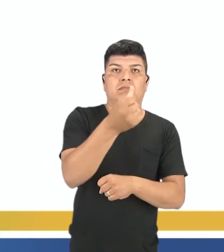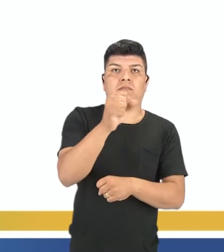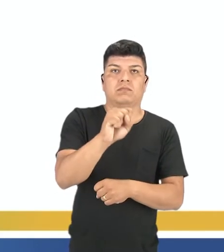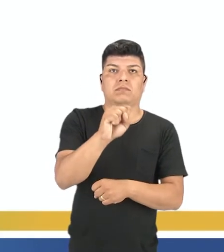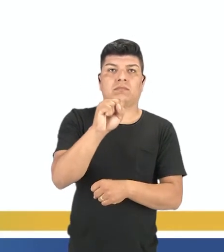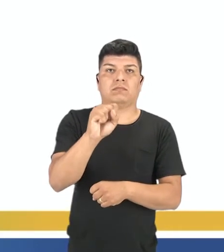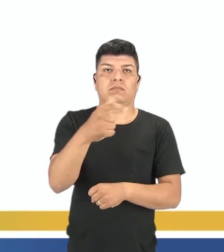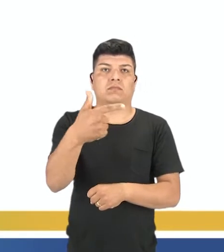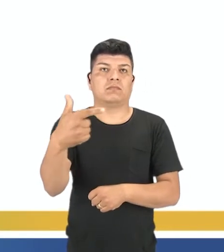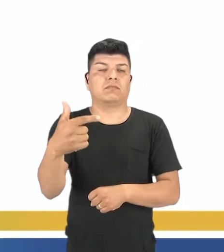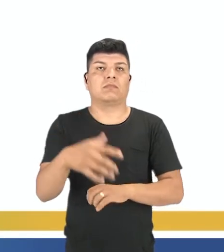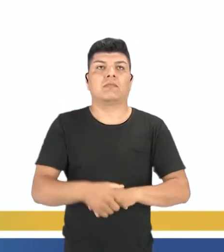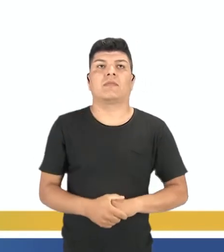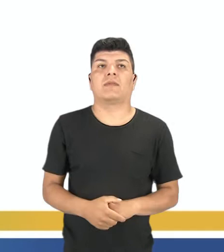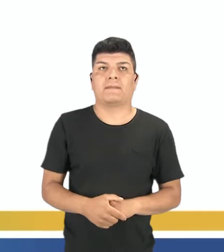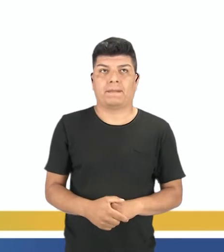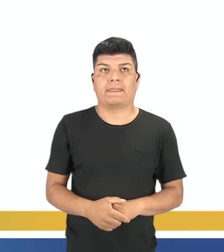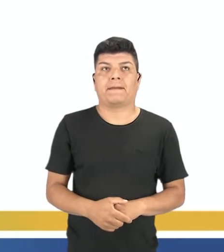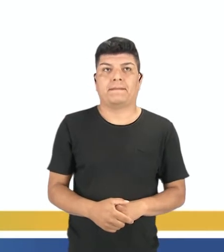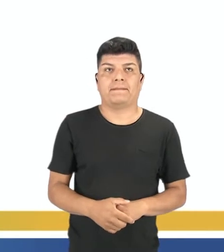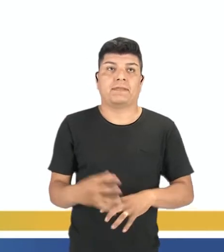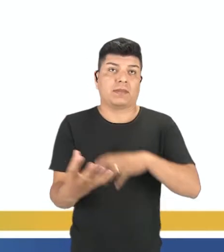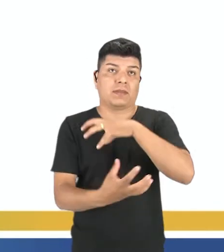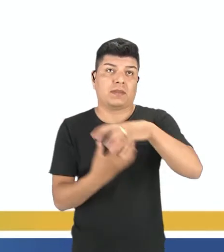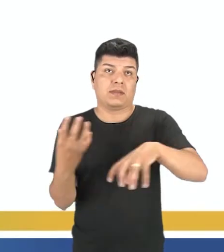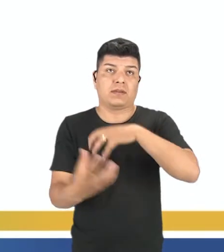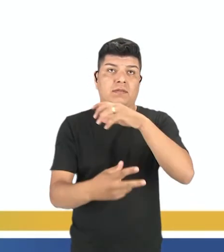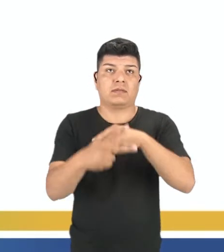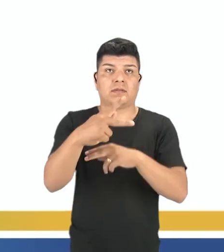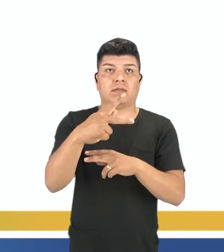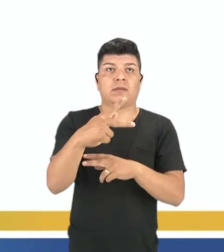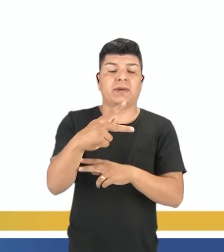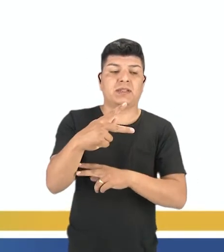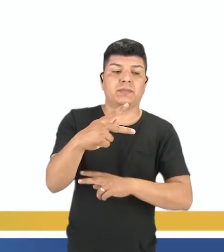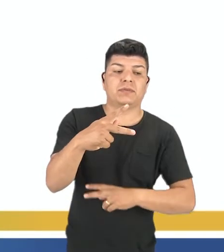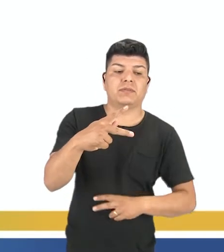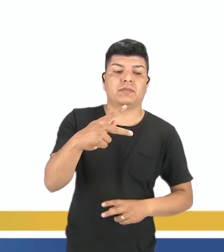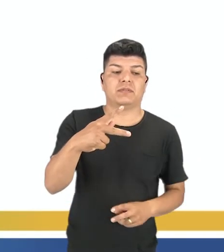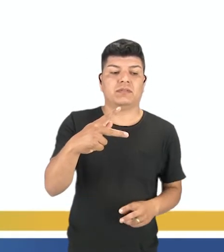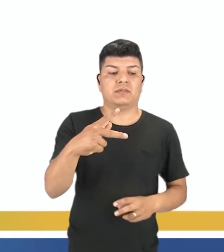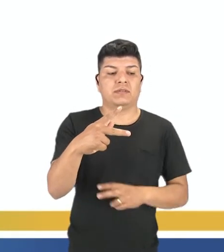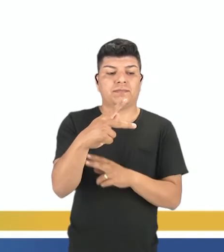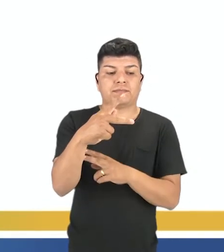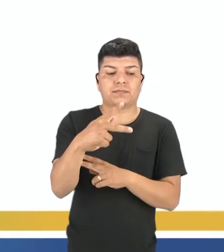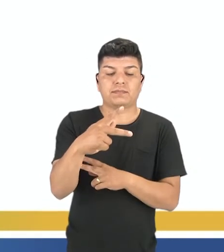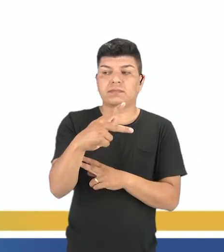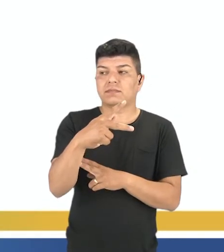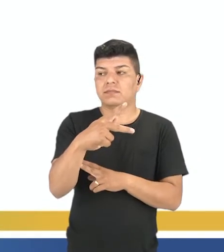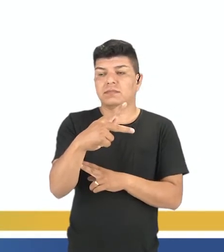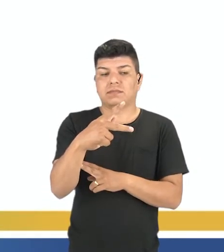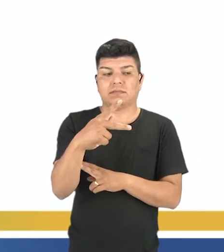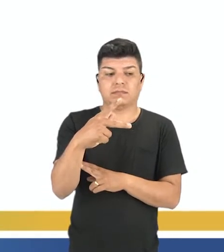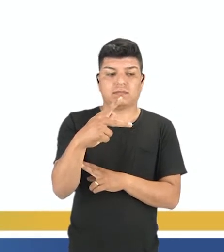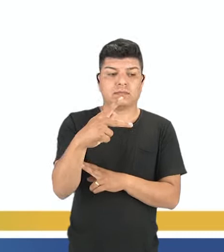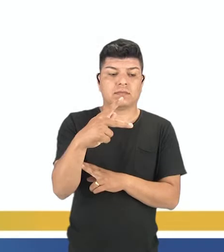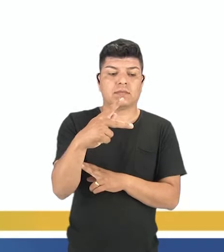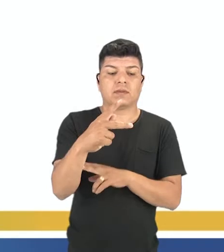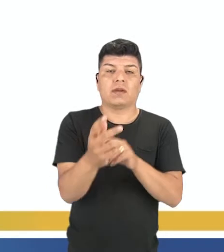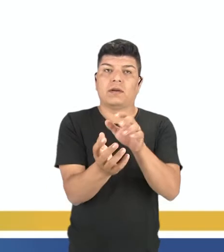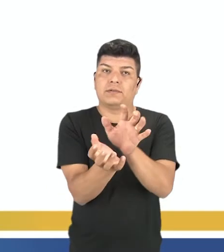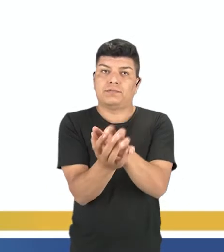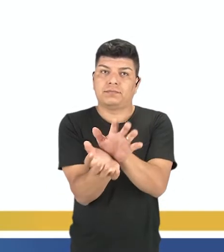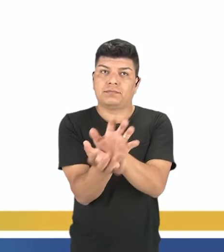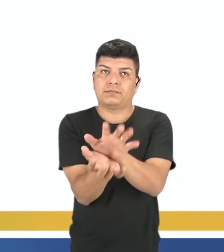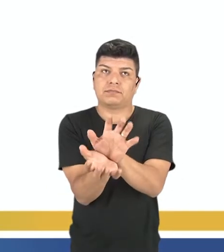do Brasil. Revolução Pernambucana, essa já ocorre em 1817, eu olhei no material. Insatisfação popular com